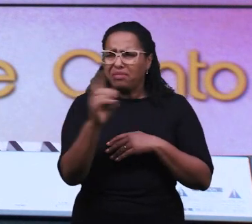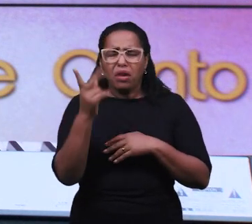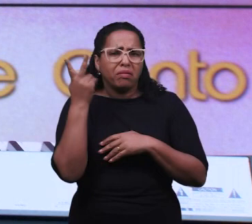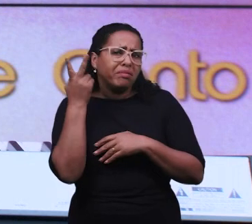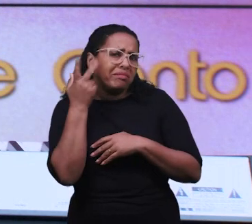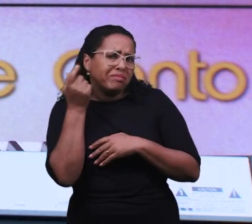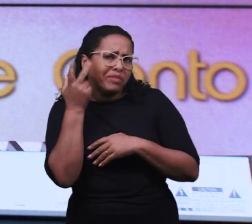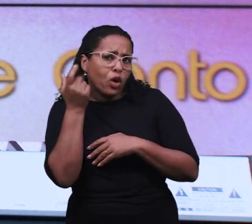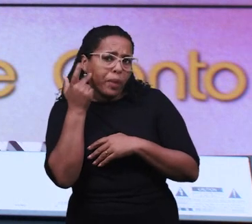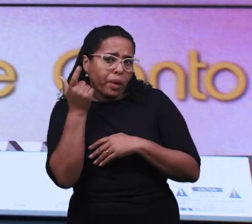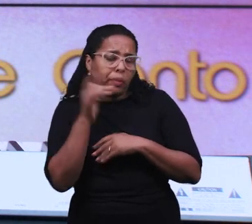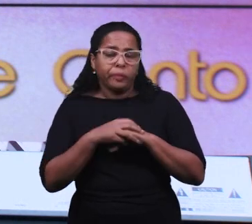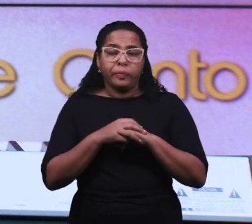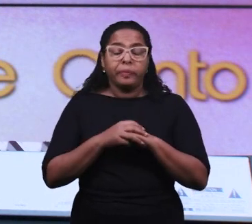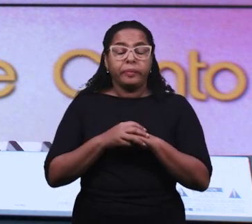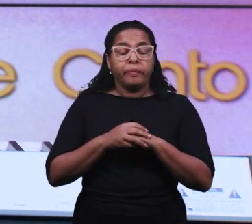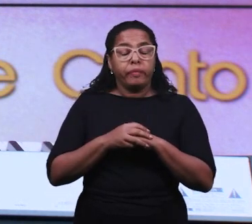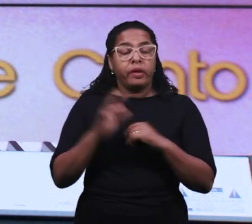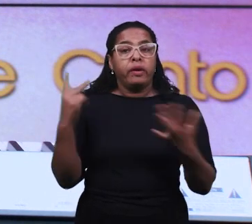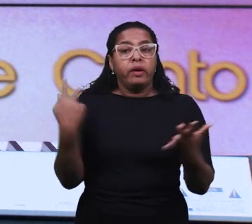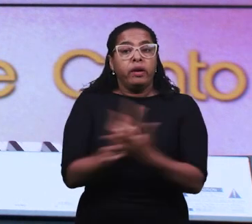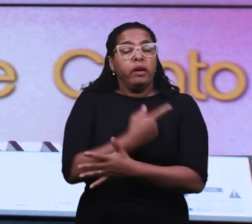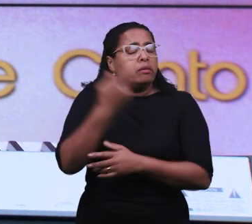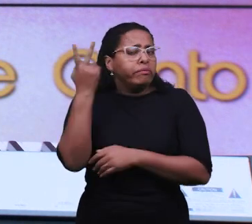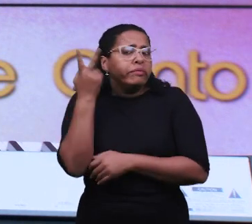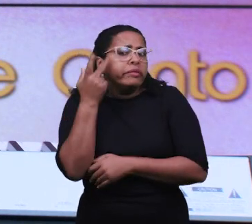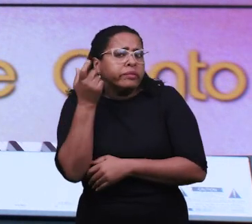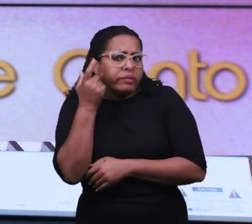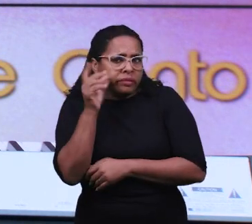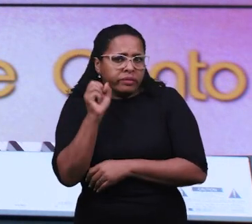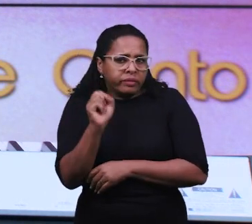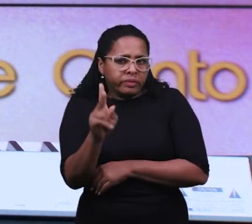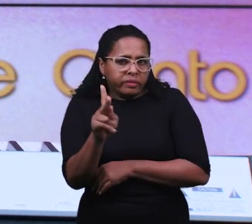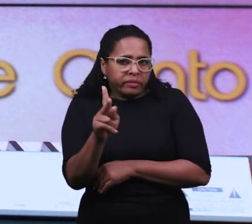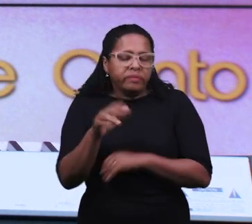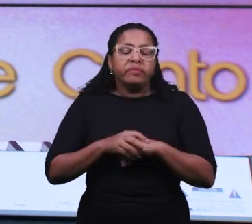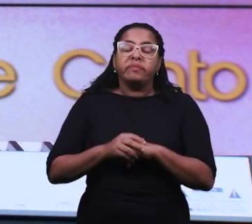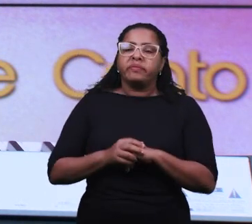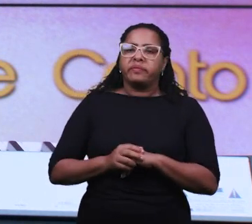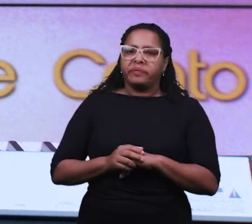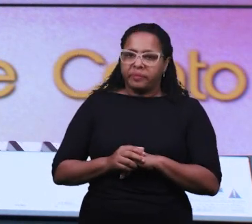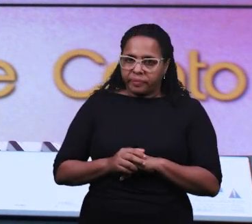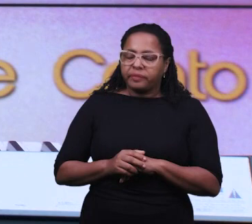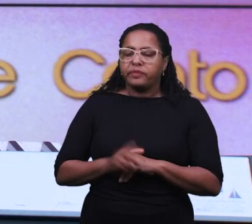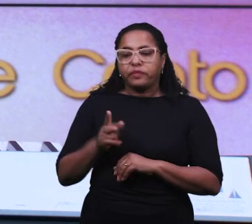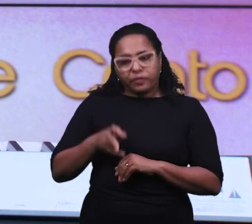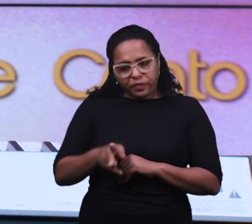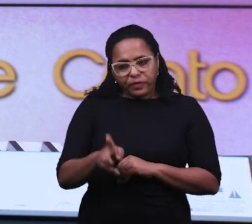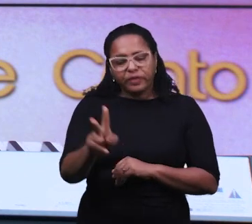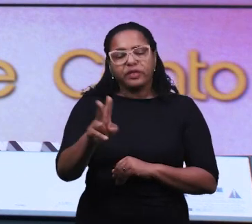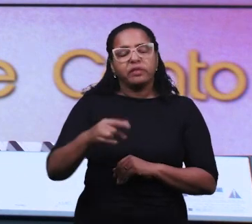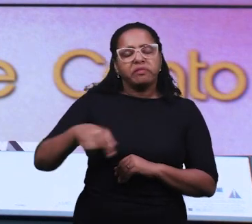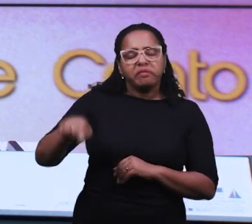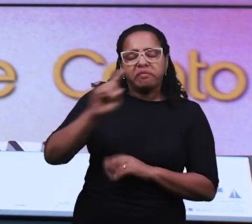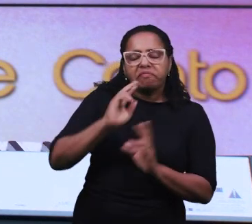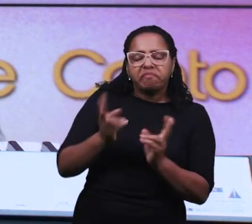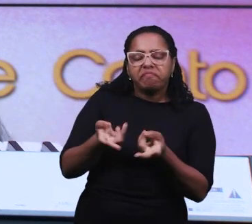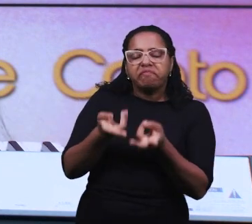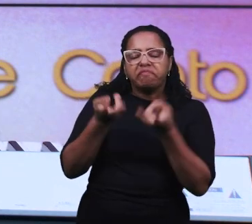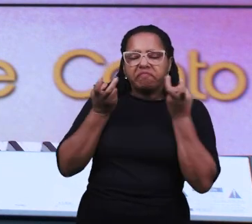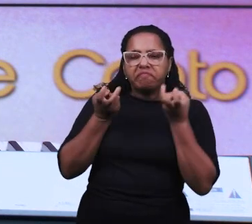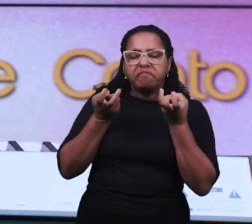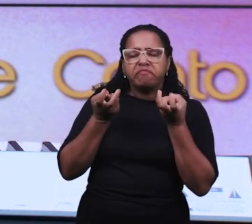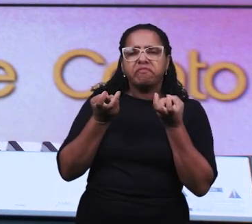isso é natural. Vai acontecer naturalmente, ok? Seguimos para que possamos ver